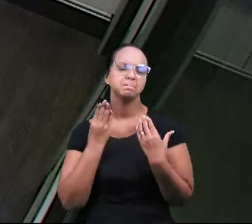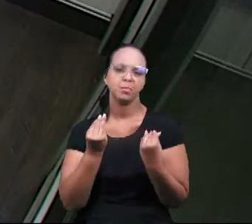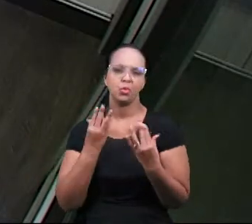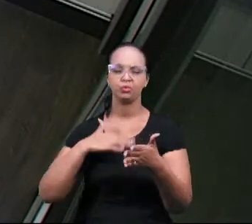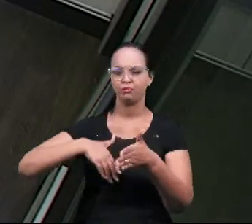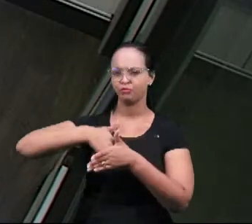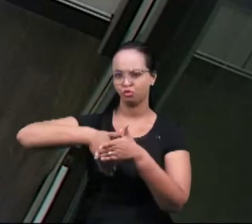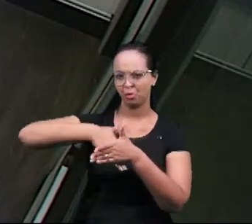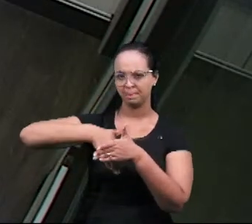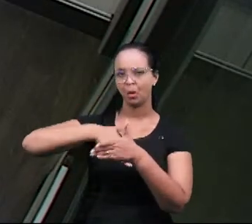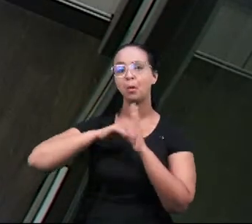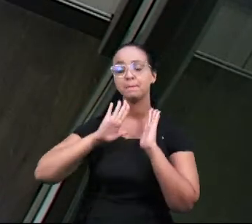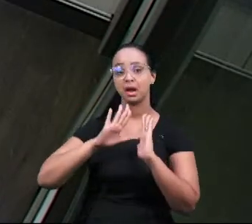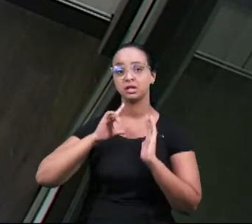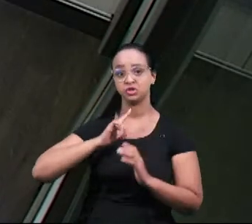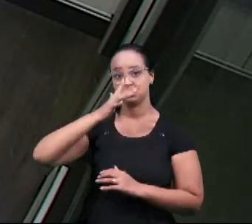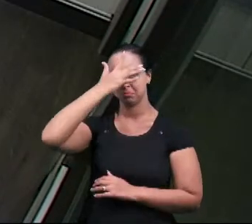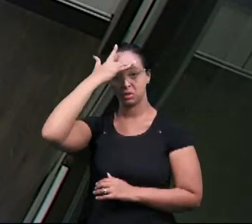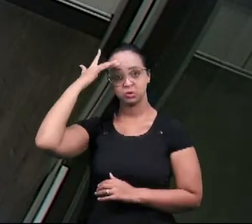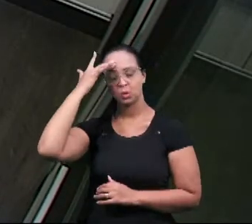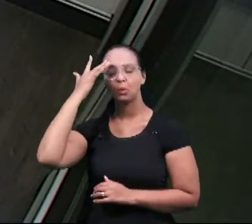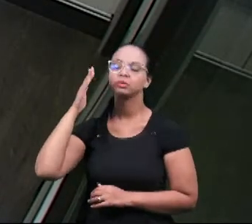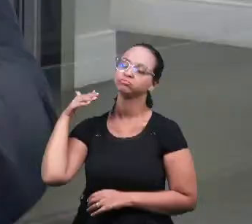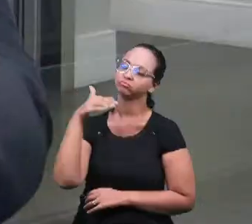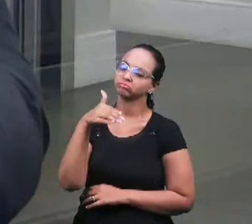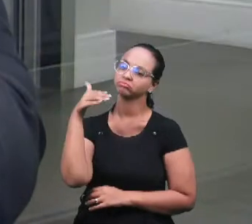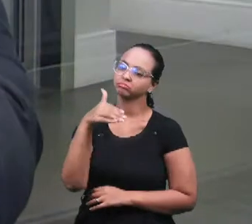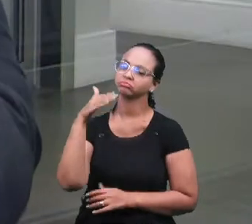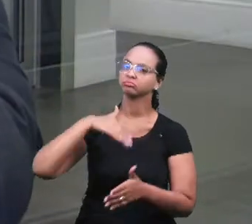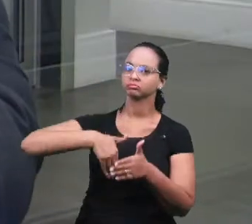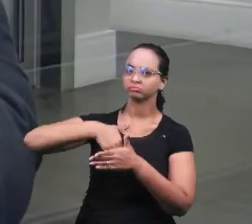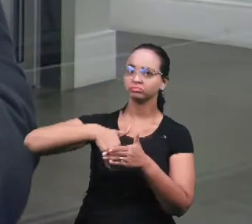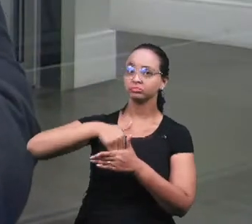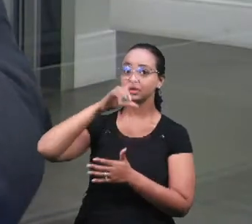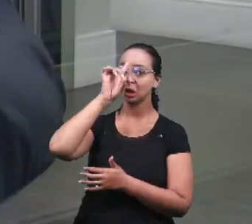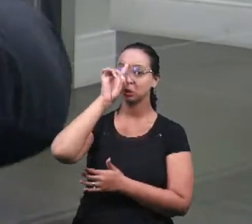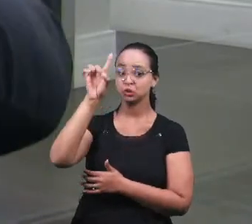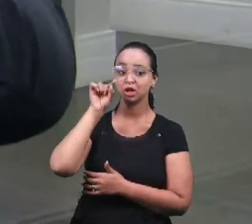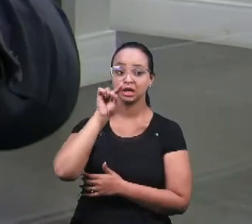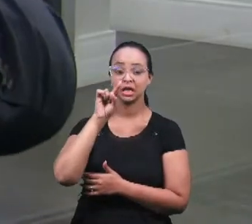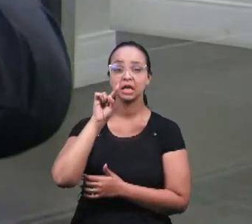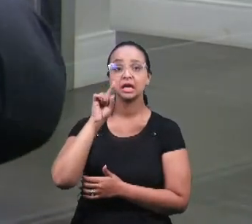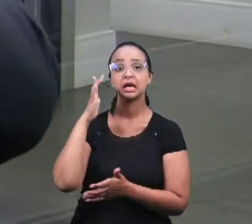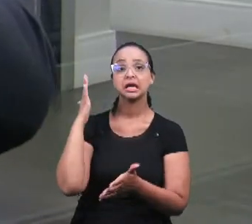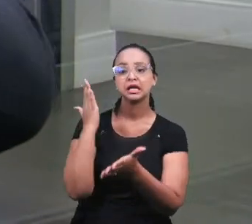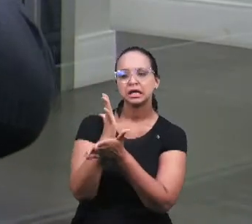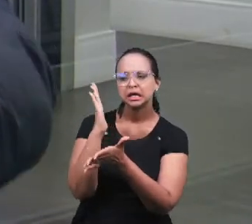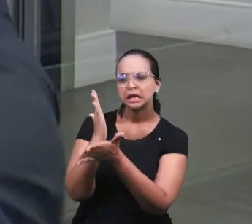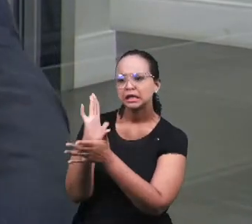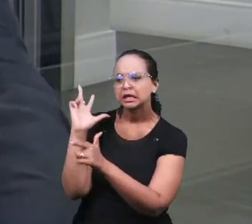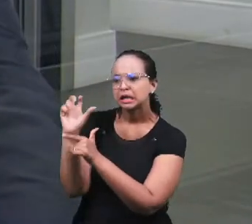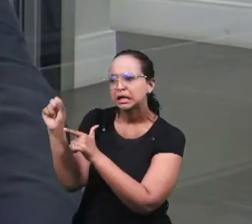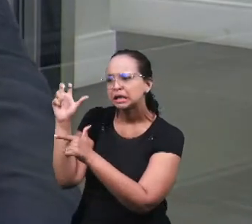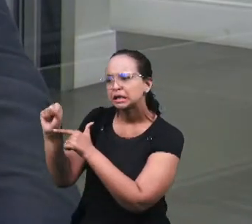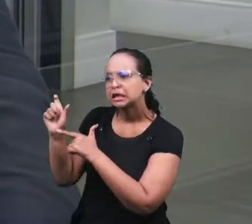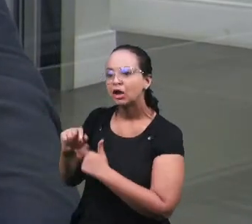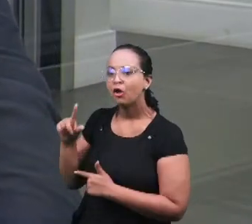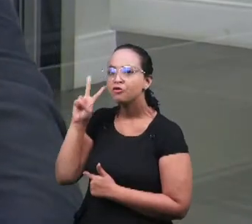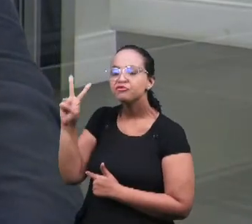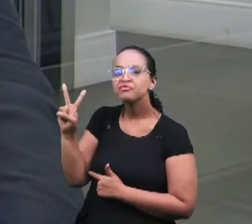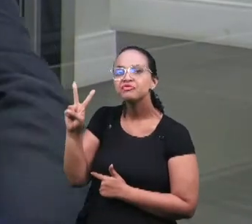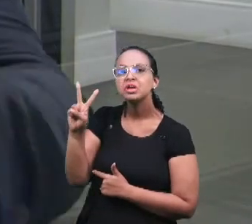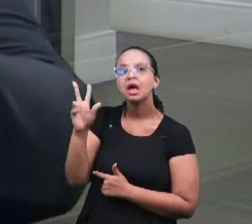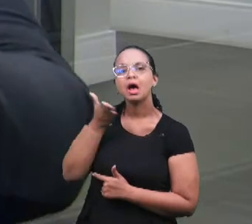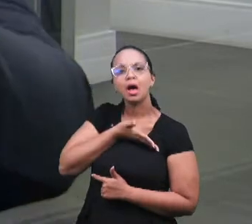que acompanhava futebol conosco, e no dia em que o Brasil ganhou a Copa do Mundo, todo mundo comemorando, eu vi esse amigo meu indo